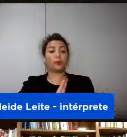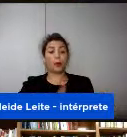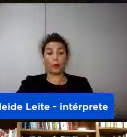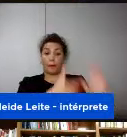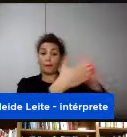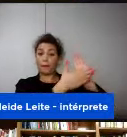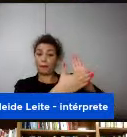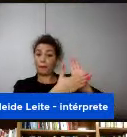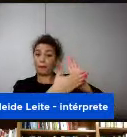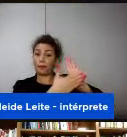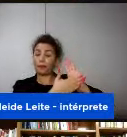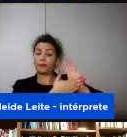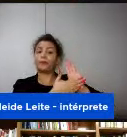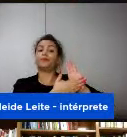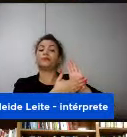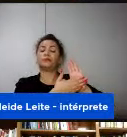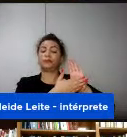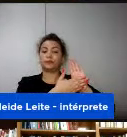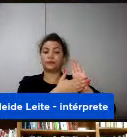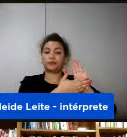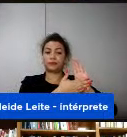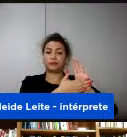proposta,